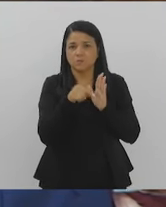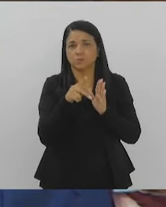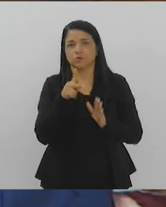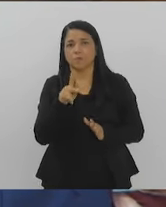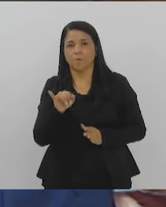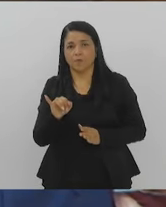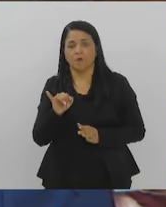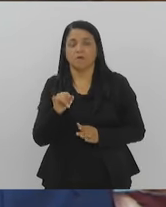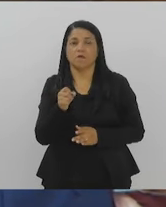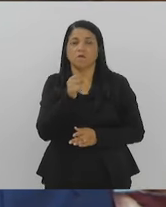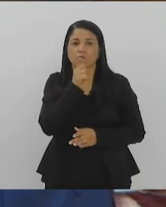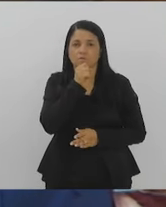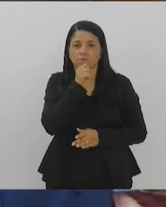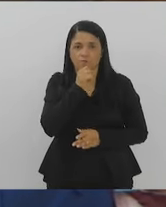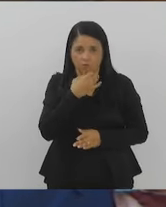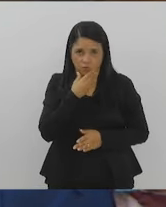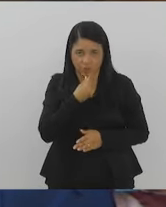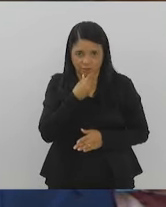e de avô.